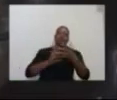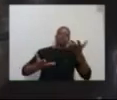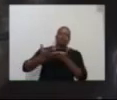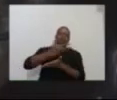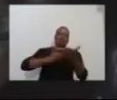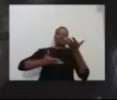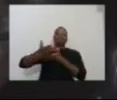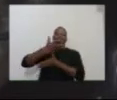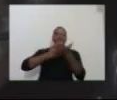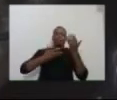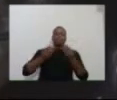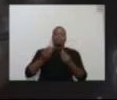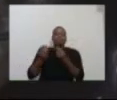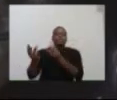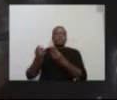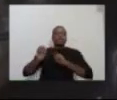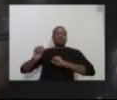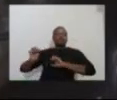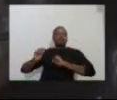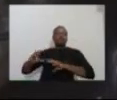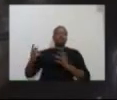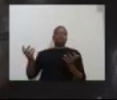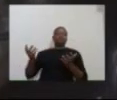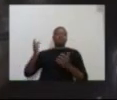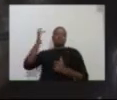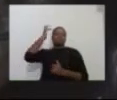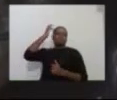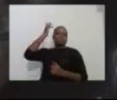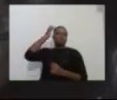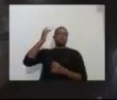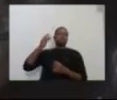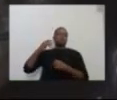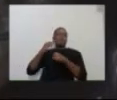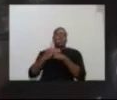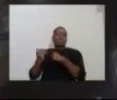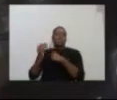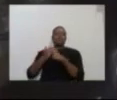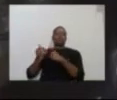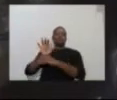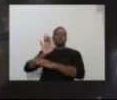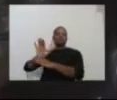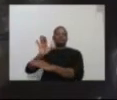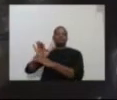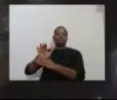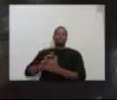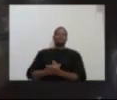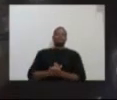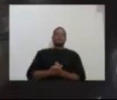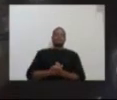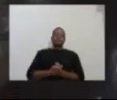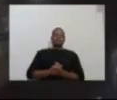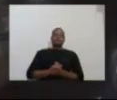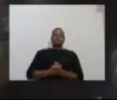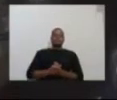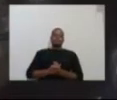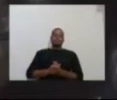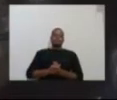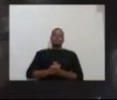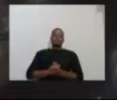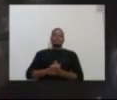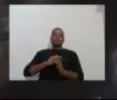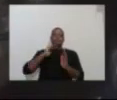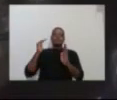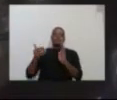que carinhosamente vai aplicada e ele termina fazendo tudo o que é preciso e saindo daqui com o